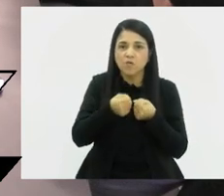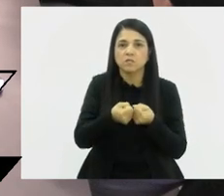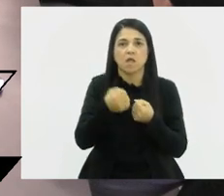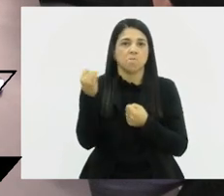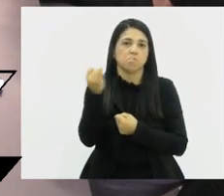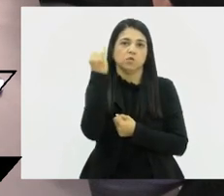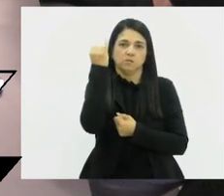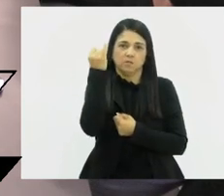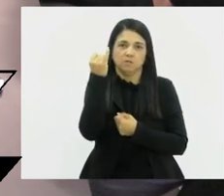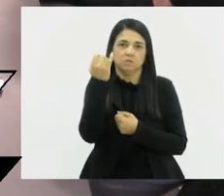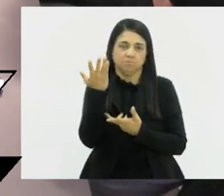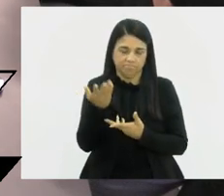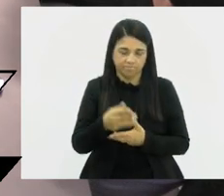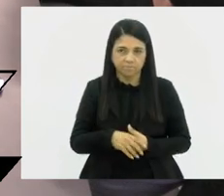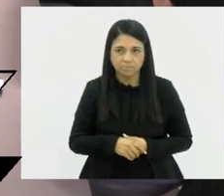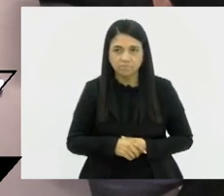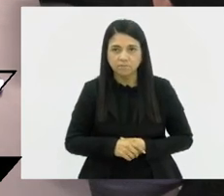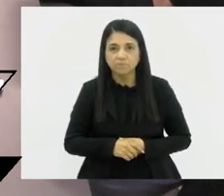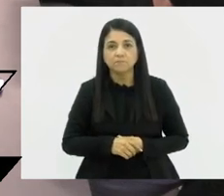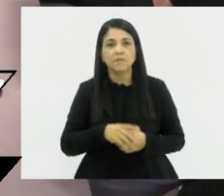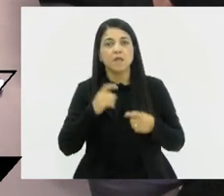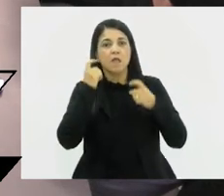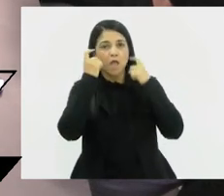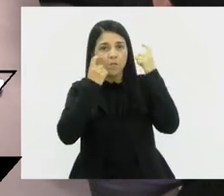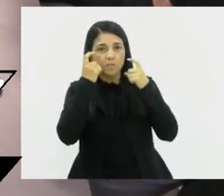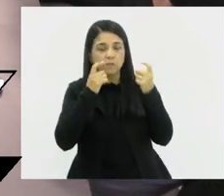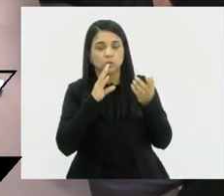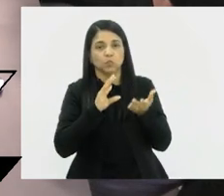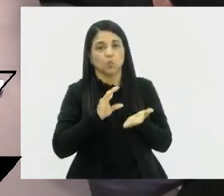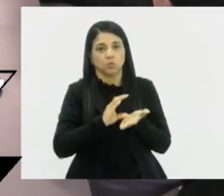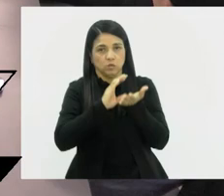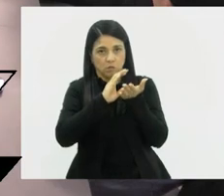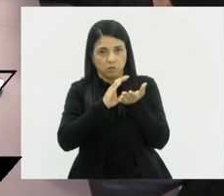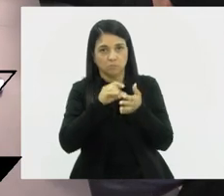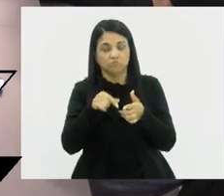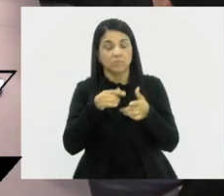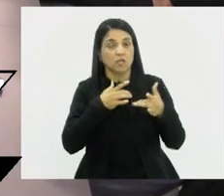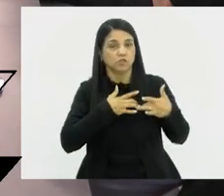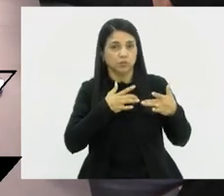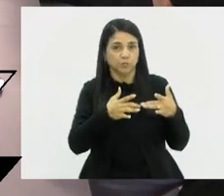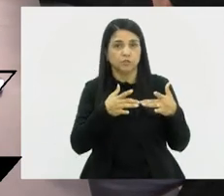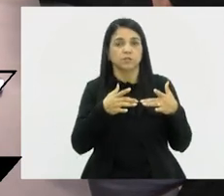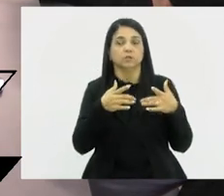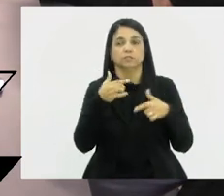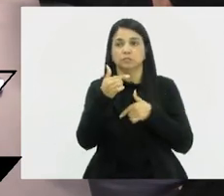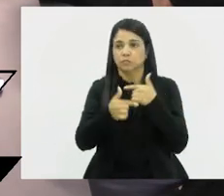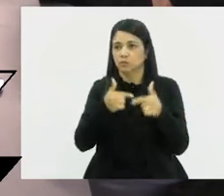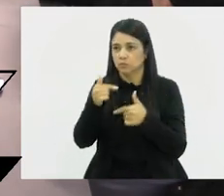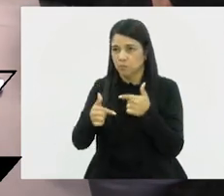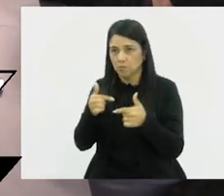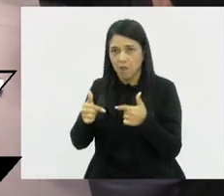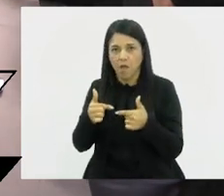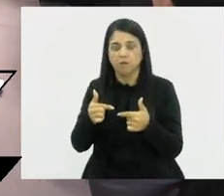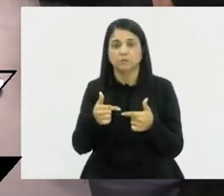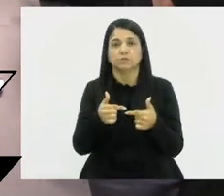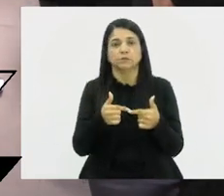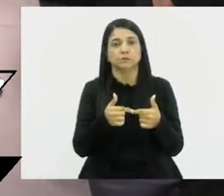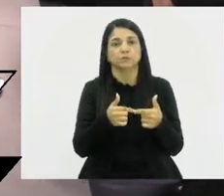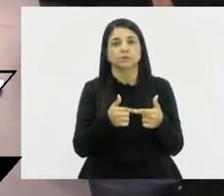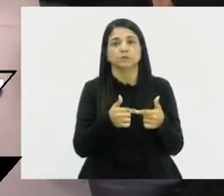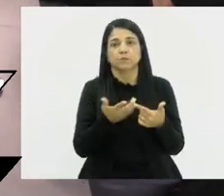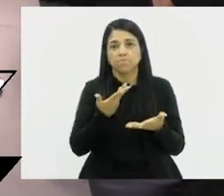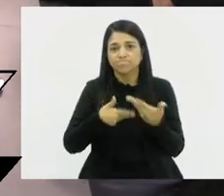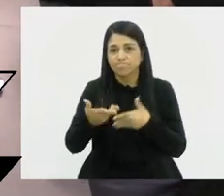questão. Né? Então, essa é a preocupação do Conselho, ficamos à disposição dos trabalhos que vierem a ser feitos.